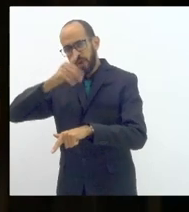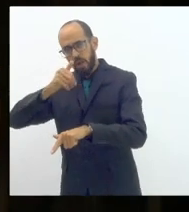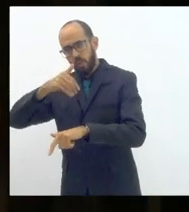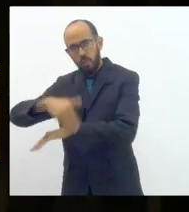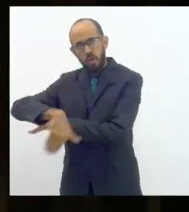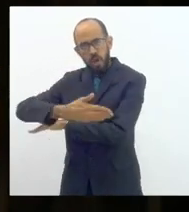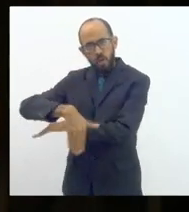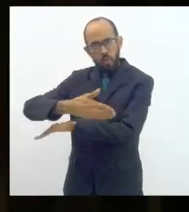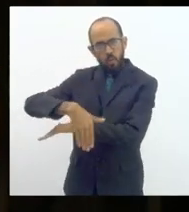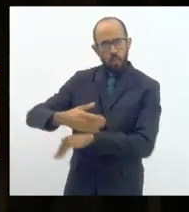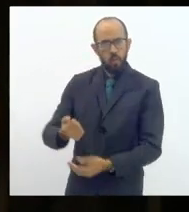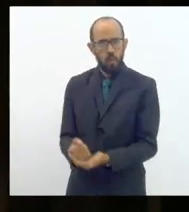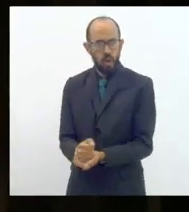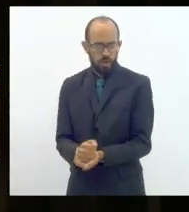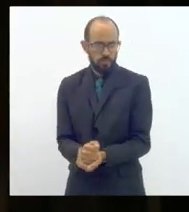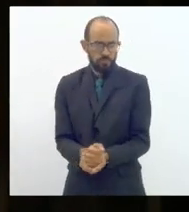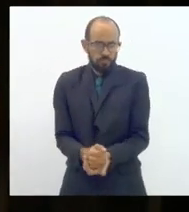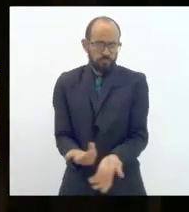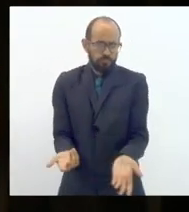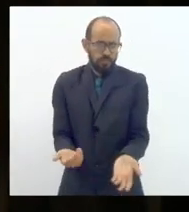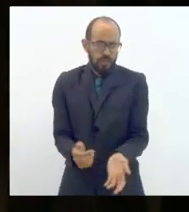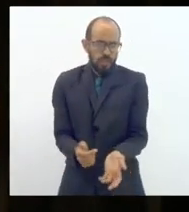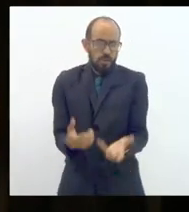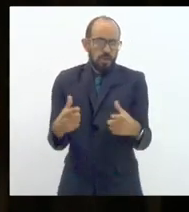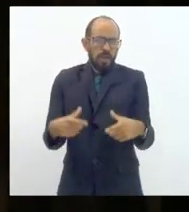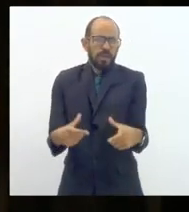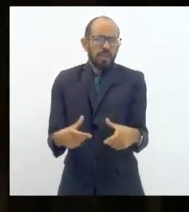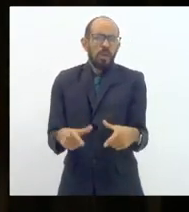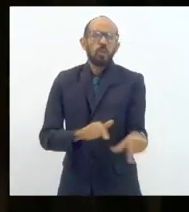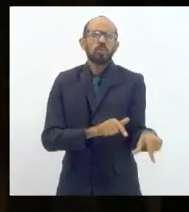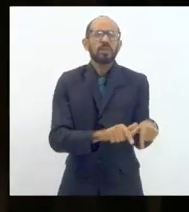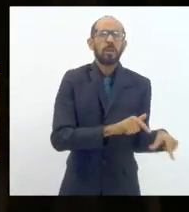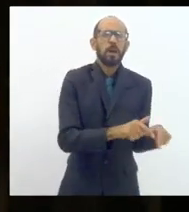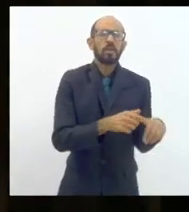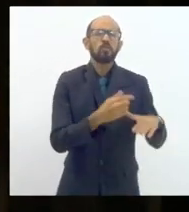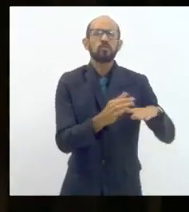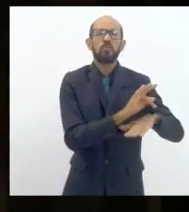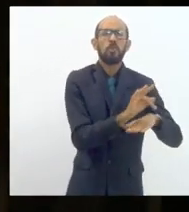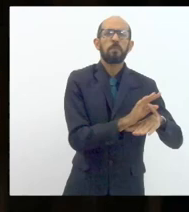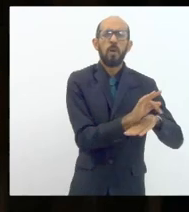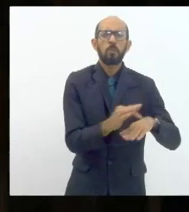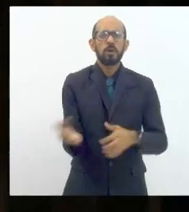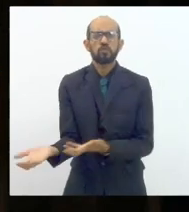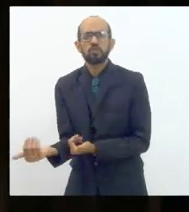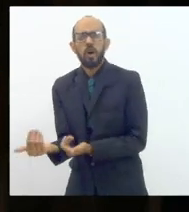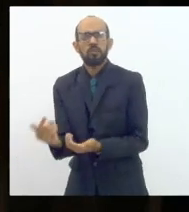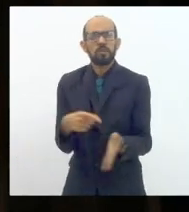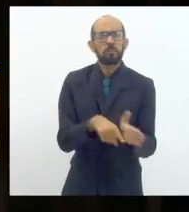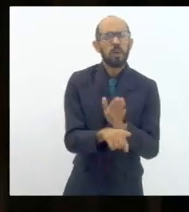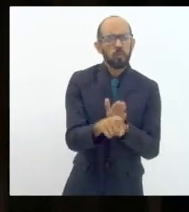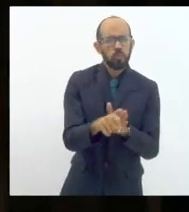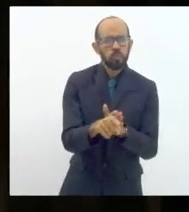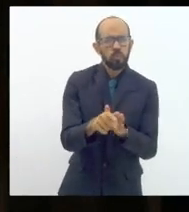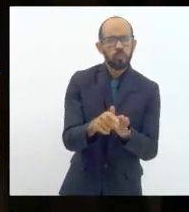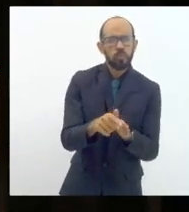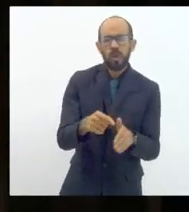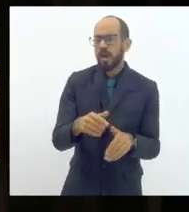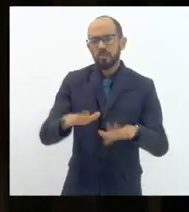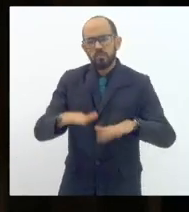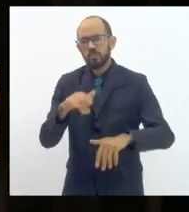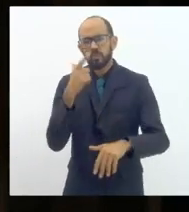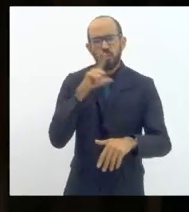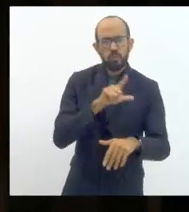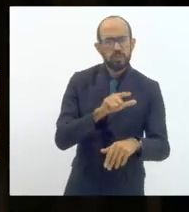na rua e em tantos outros lugares. E cadê o emprego para a nossa juventude? Muitos dos jovens não conseguem a experiência de ter seu primeiro